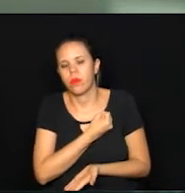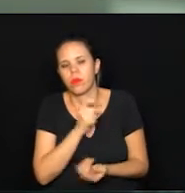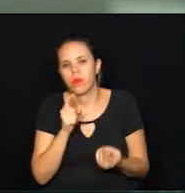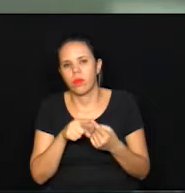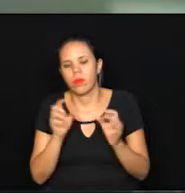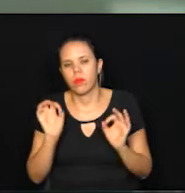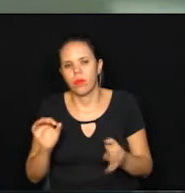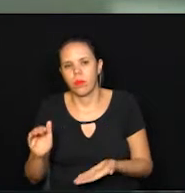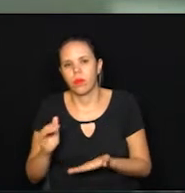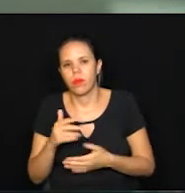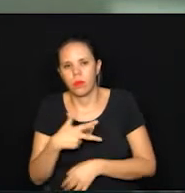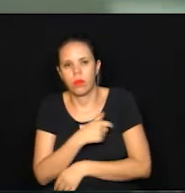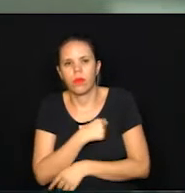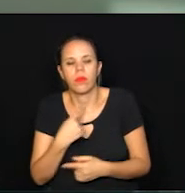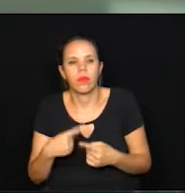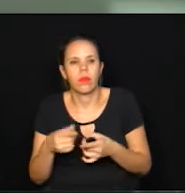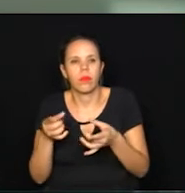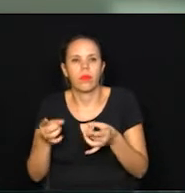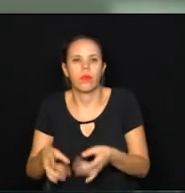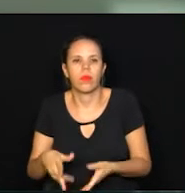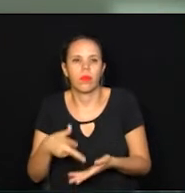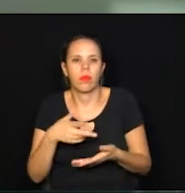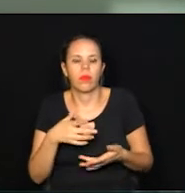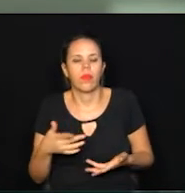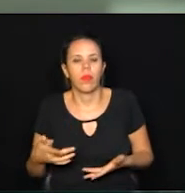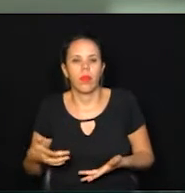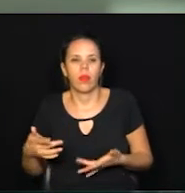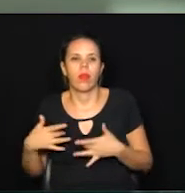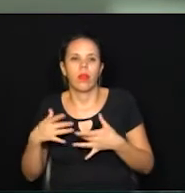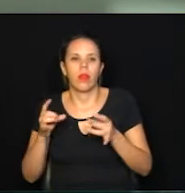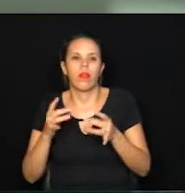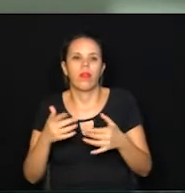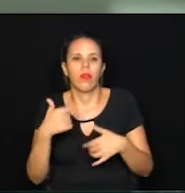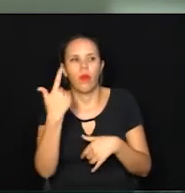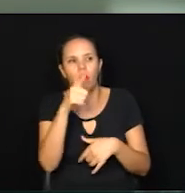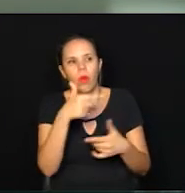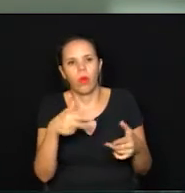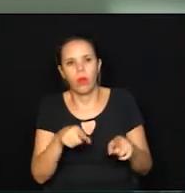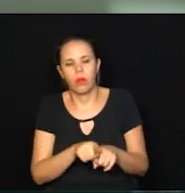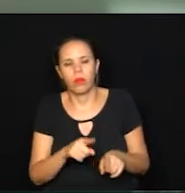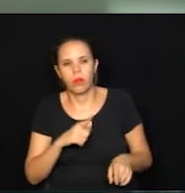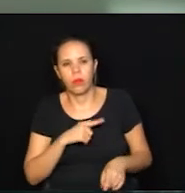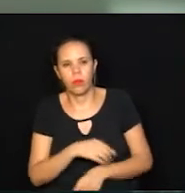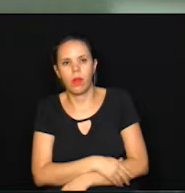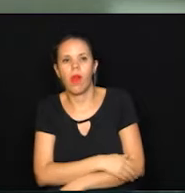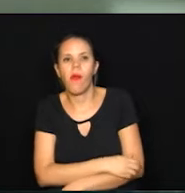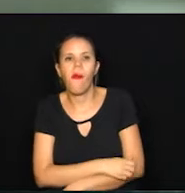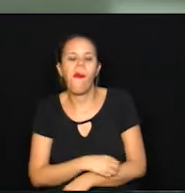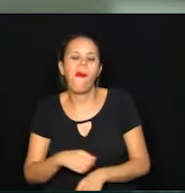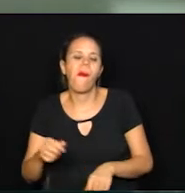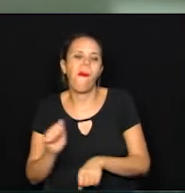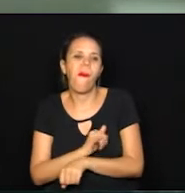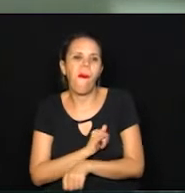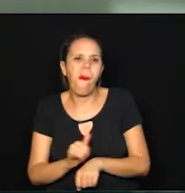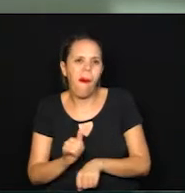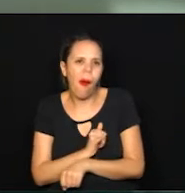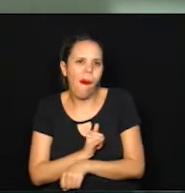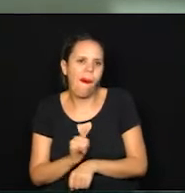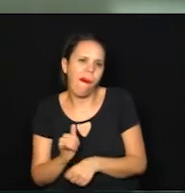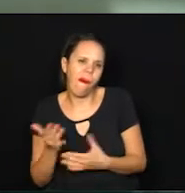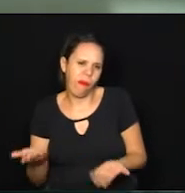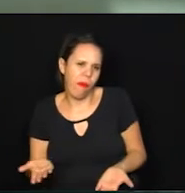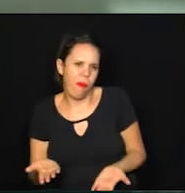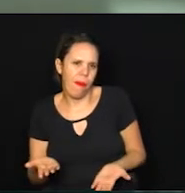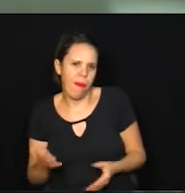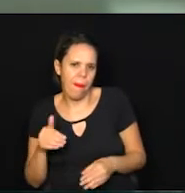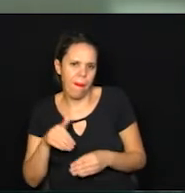de vacinação, o que sobrar de vacina vai exportar. Atrelado ali está a estratégia de votar